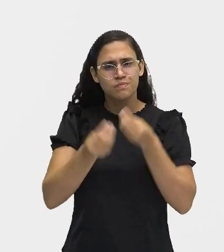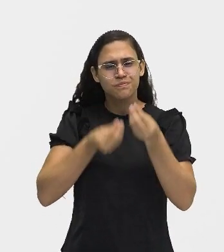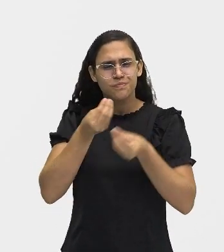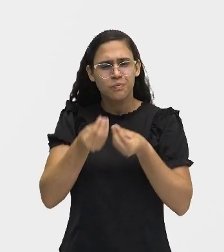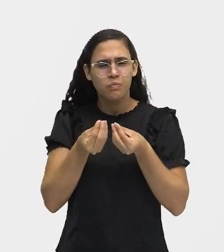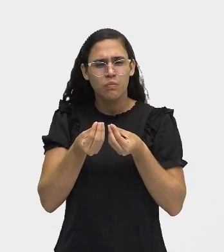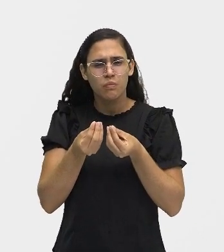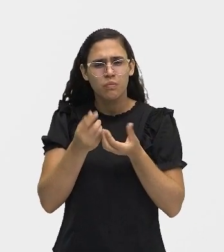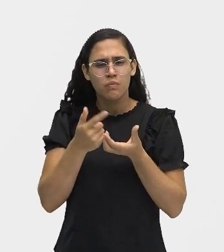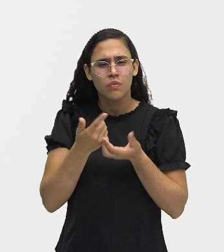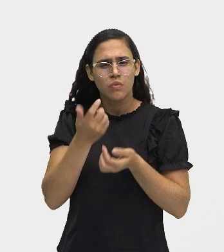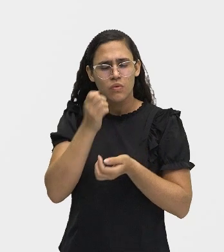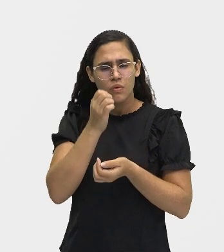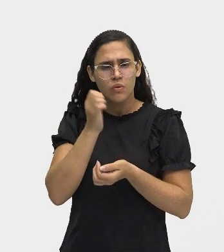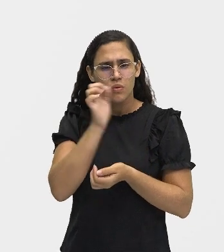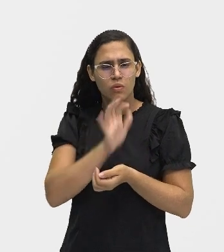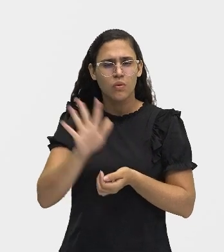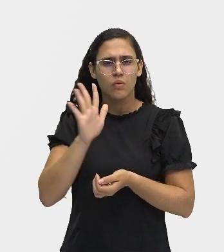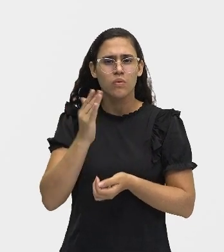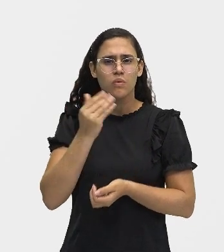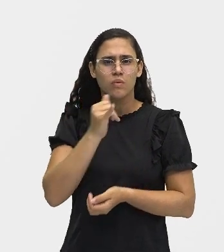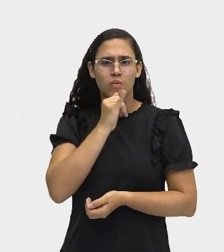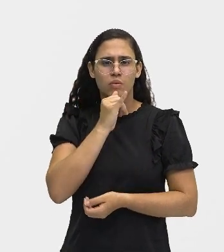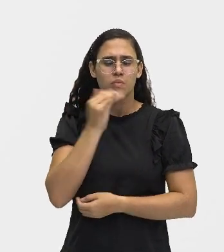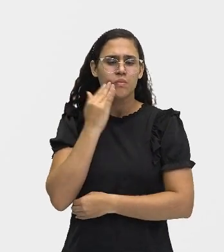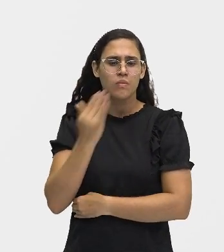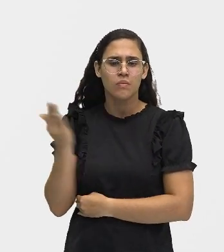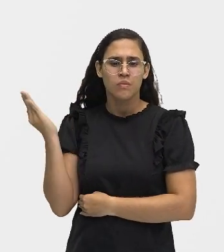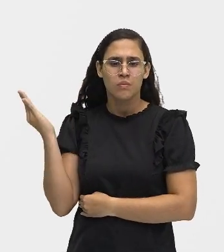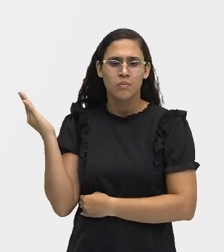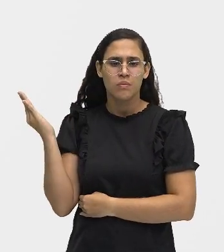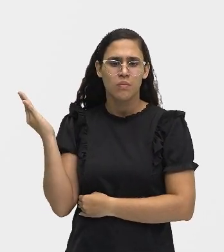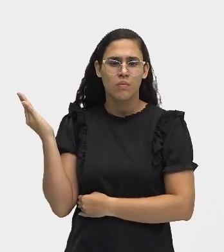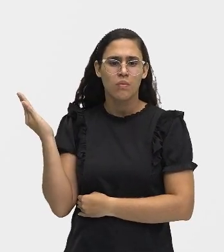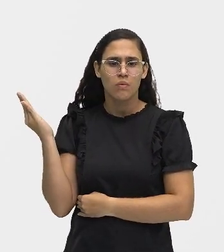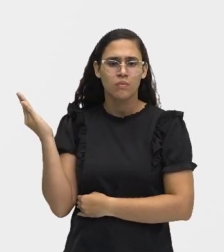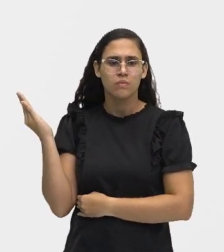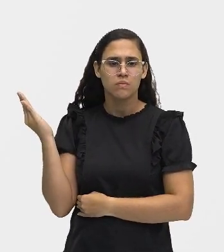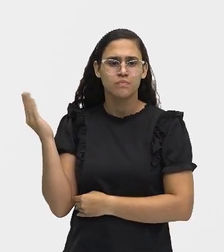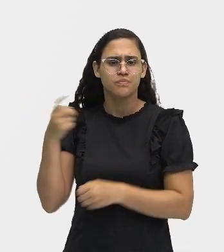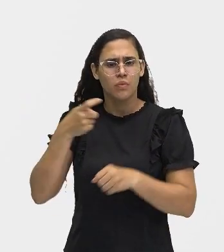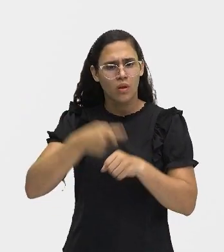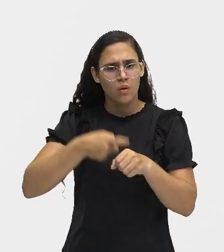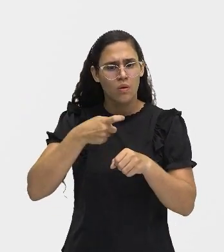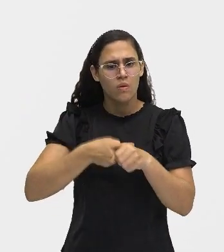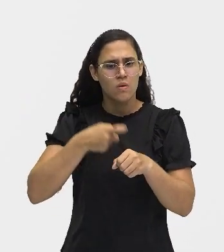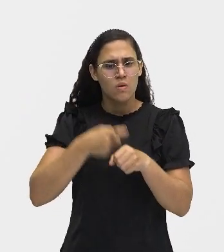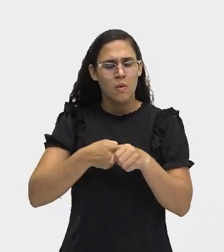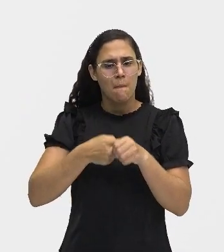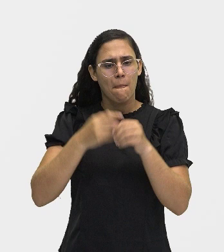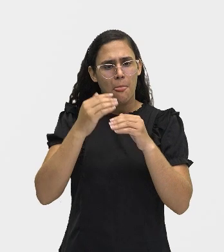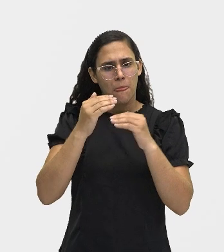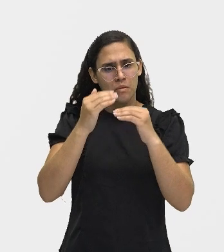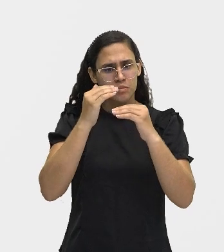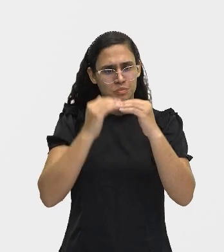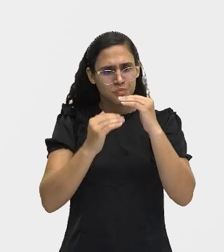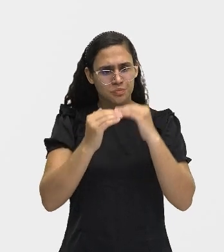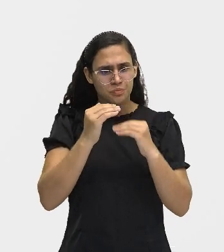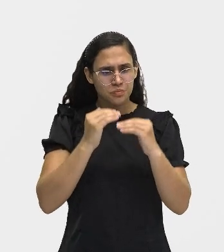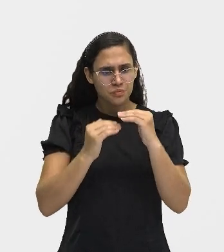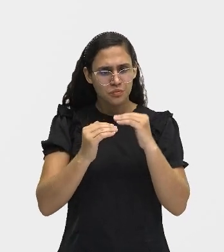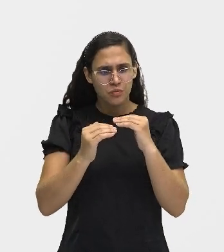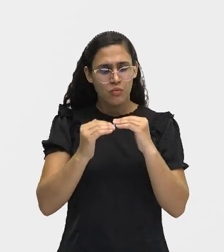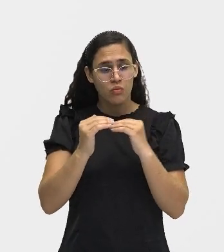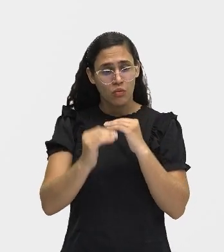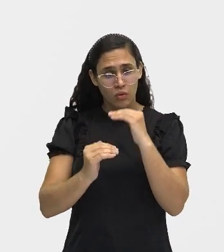aí na próxima imagem. Então a gente vê ali que as rochas vão se modificando, vão se formando ao longo do tempo,